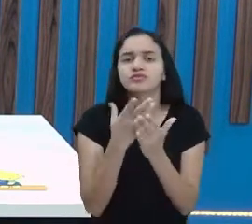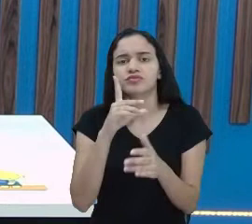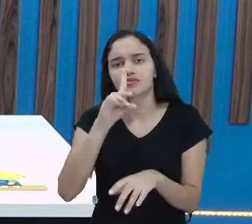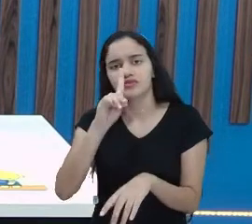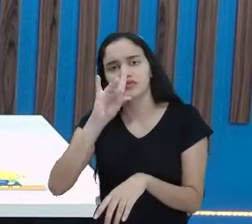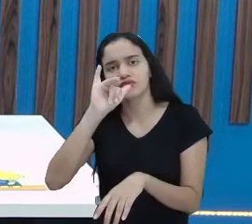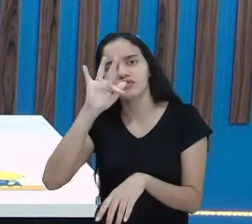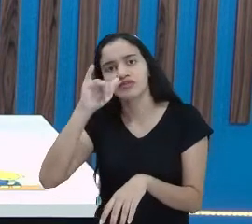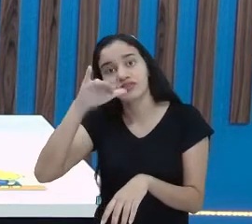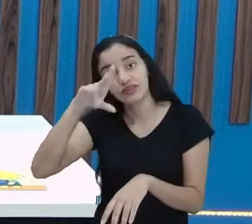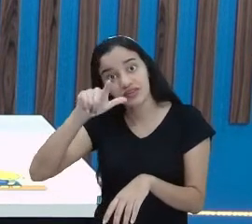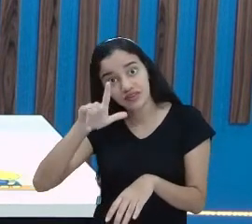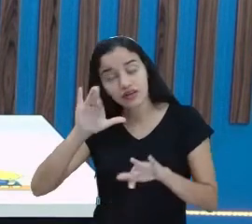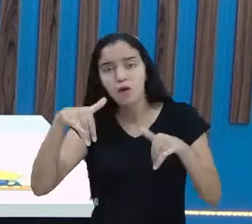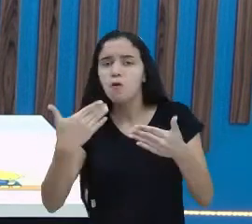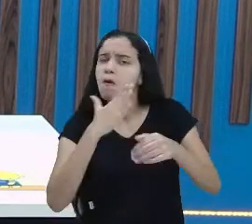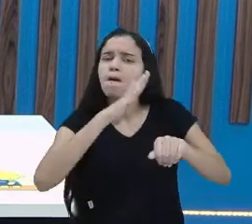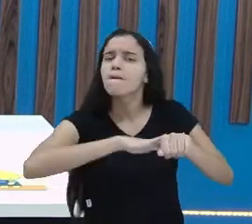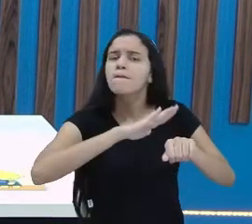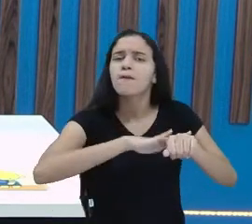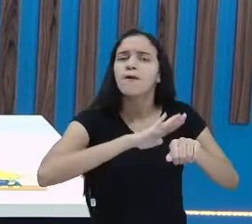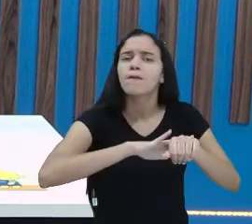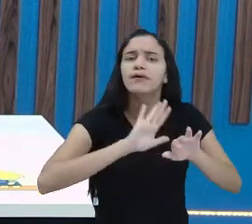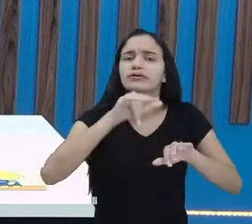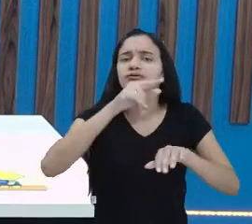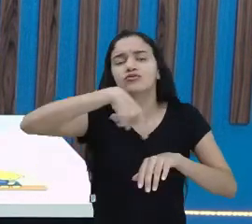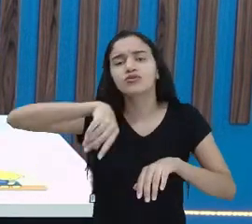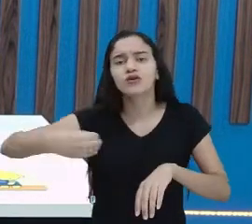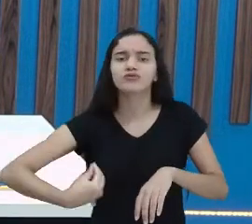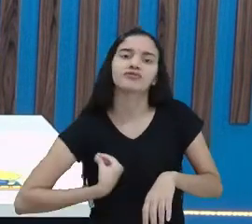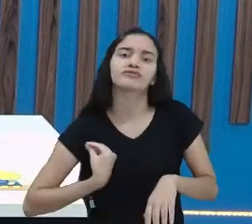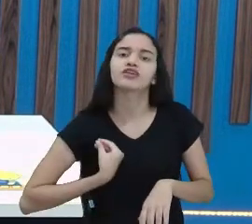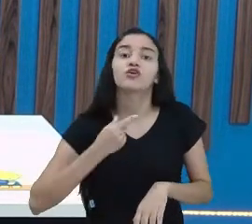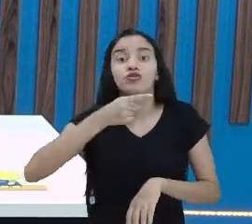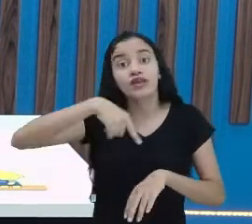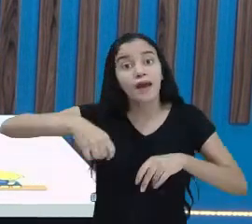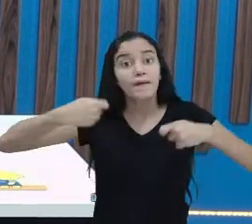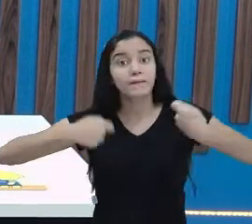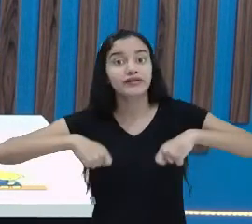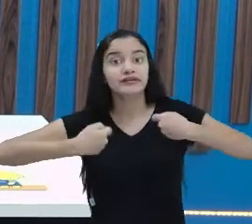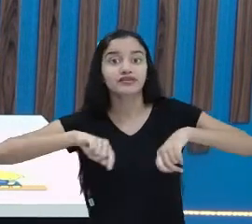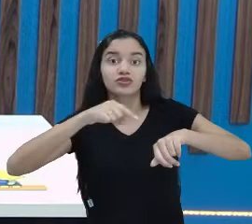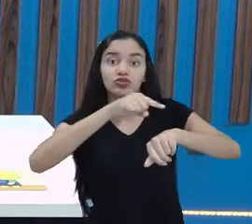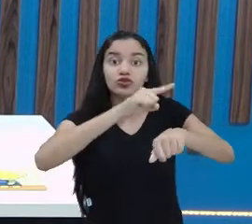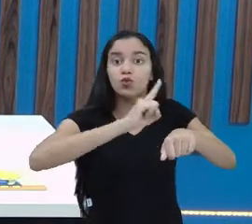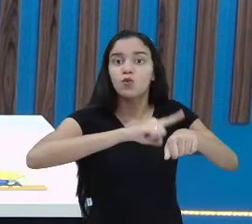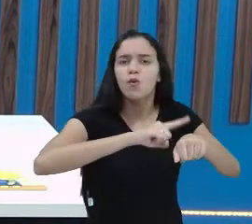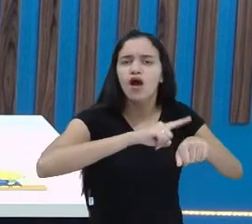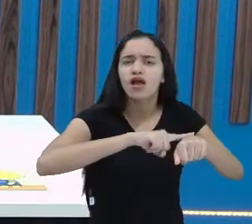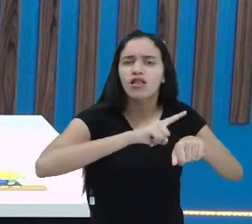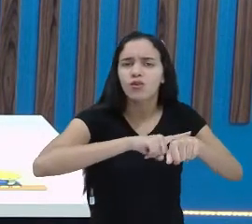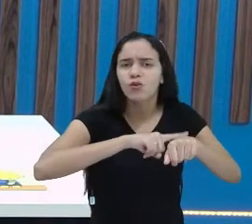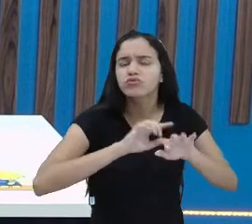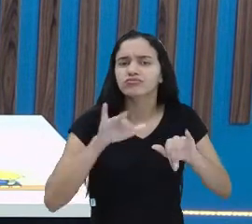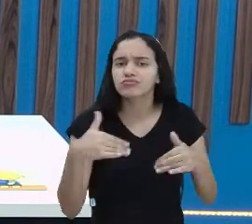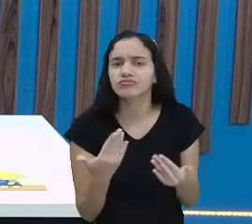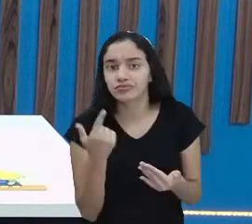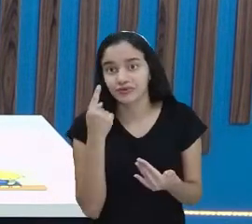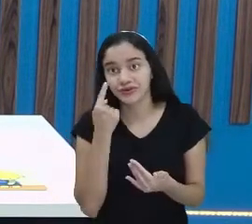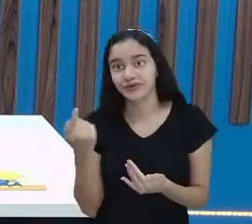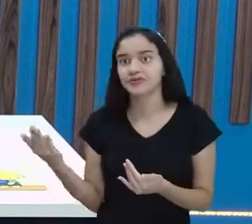relógio digital, tá certo? Então, em qual momento da sua vida você precisa de um relógio digital, desse instrumento aí?